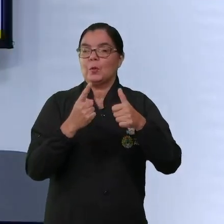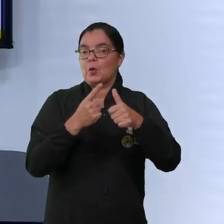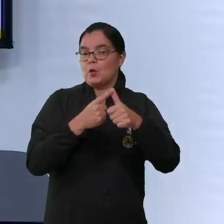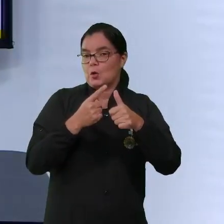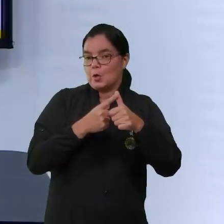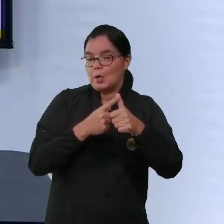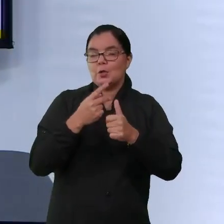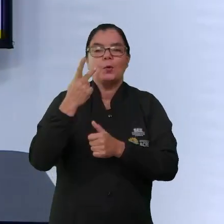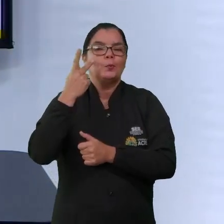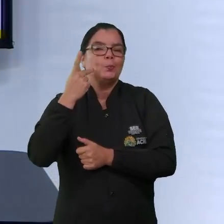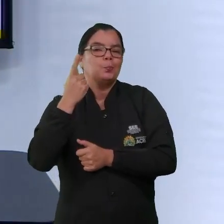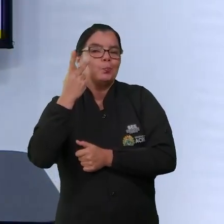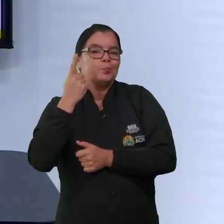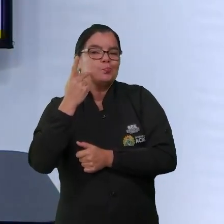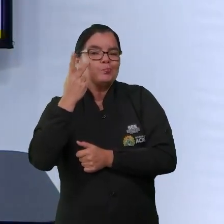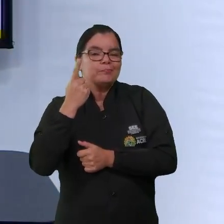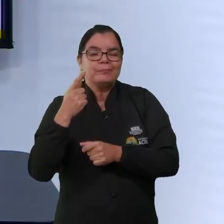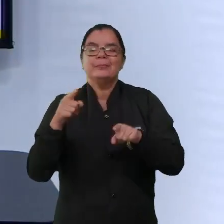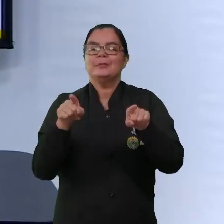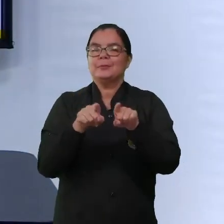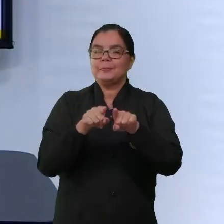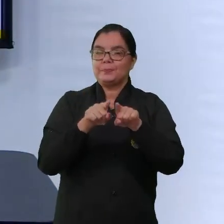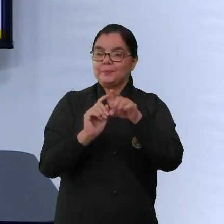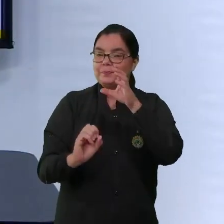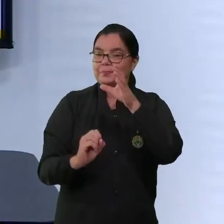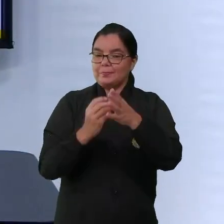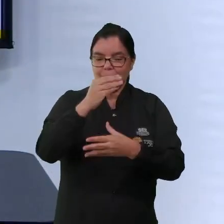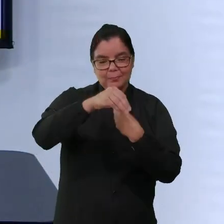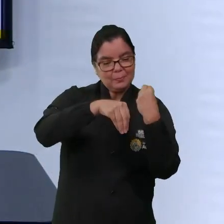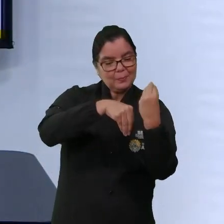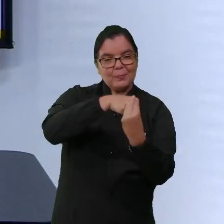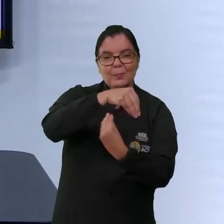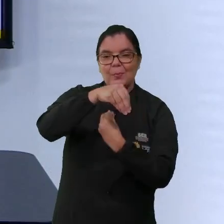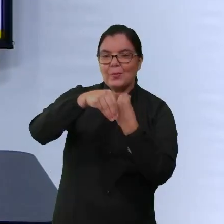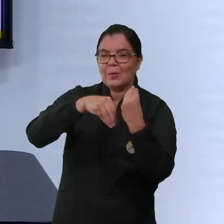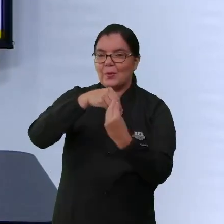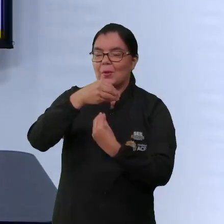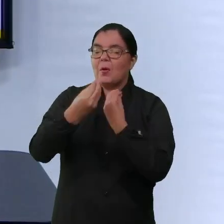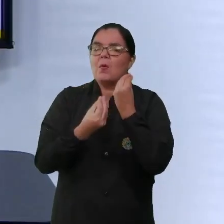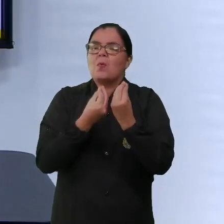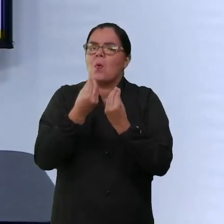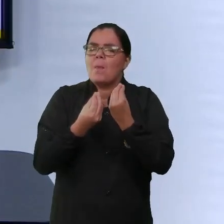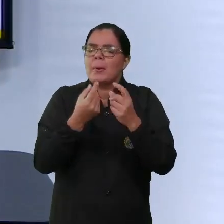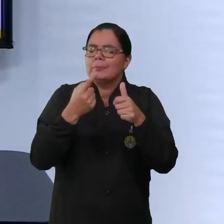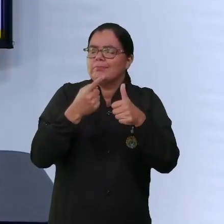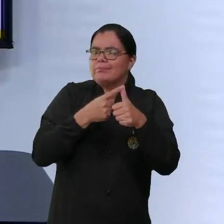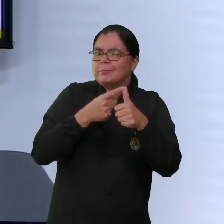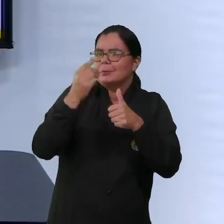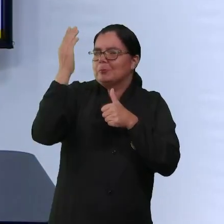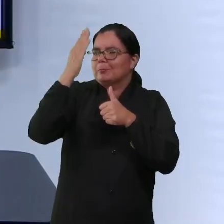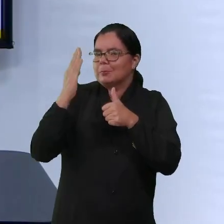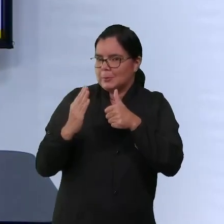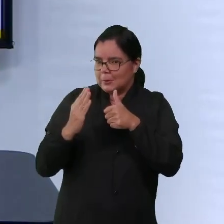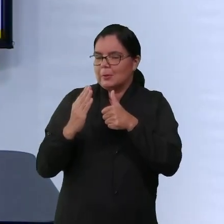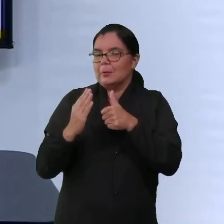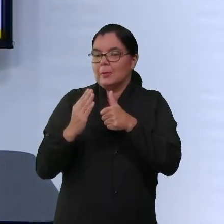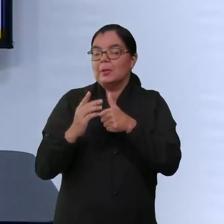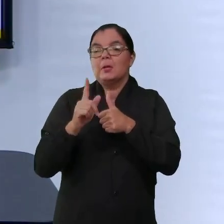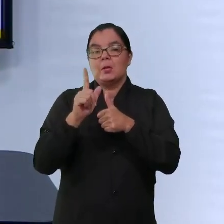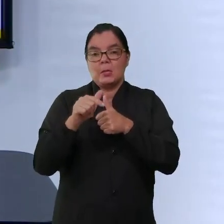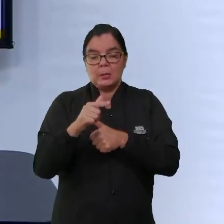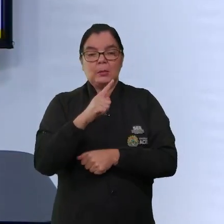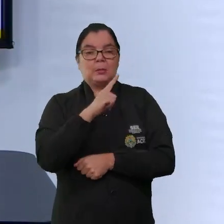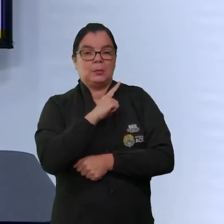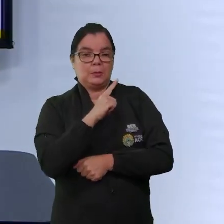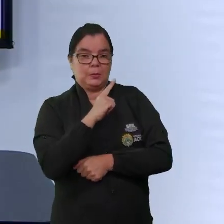primeiro cearense, para além disso, esse fruto da miscigenação. Como é que o primeiro brasileiro ele se forma? Então, eu